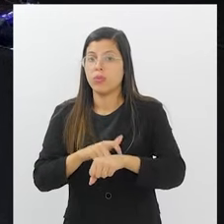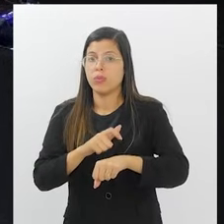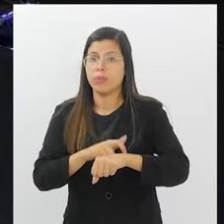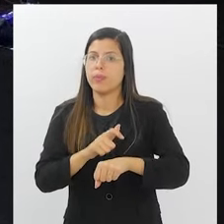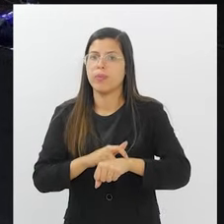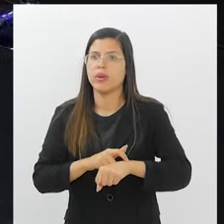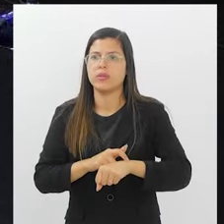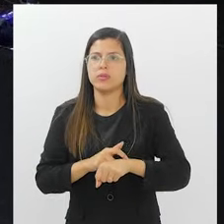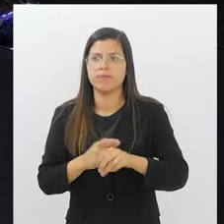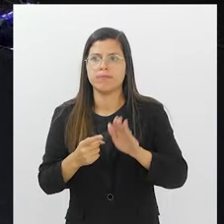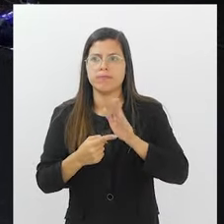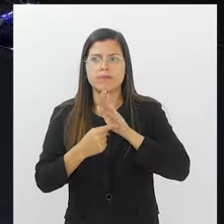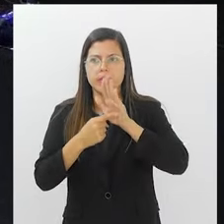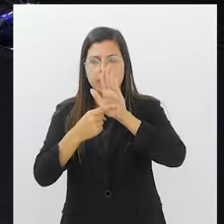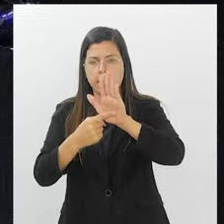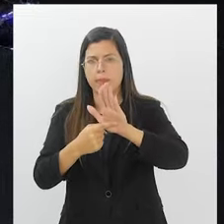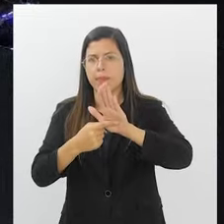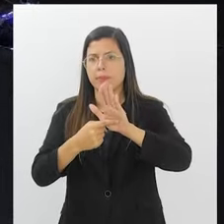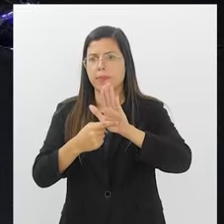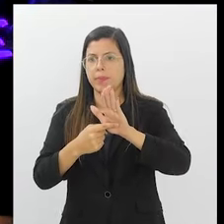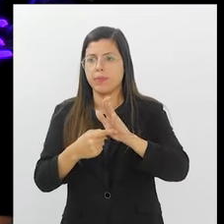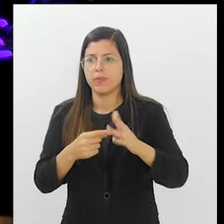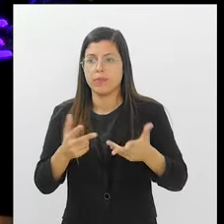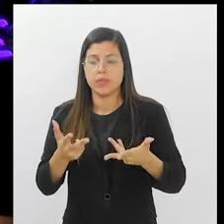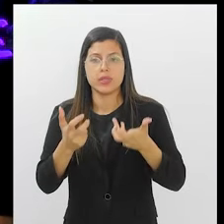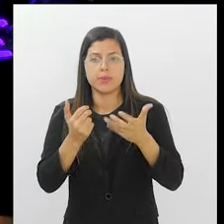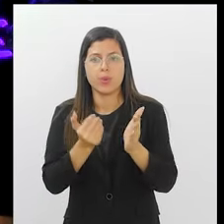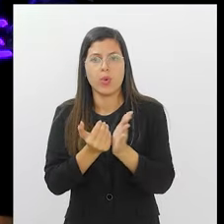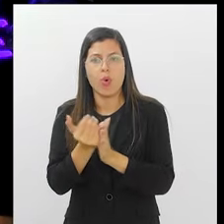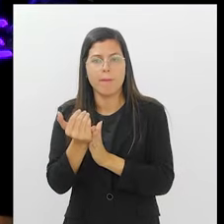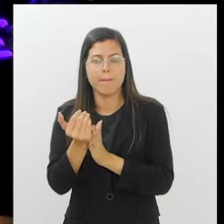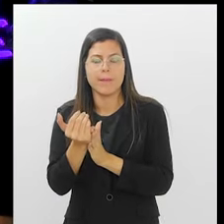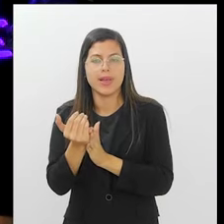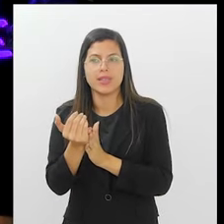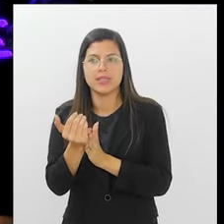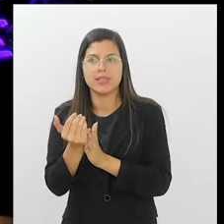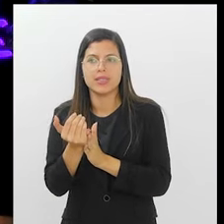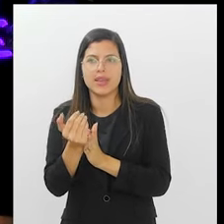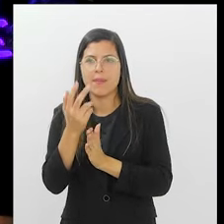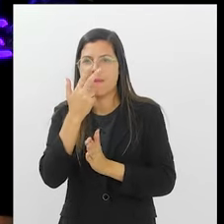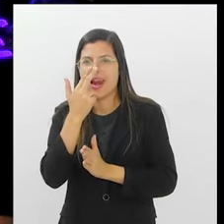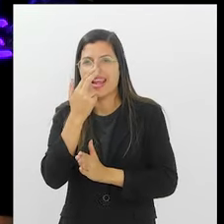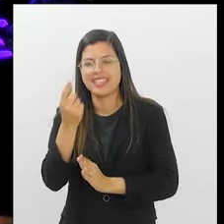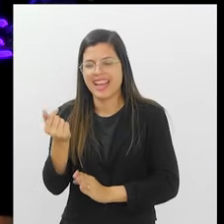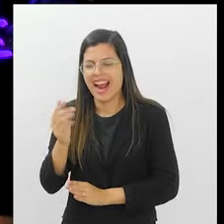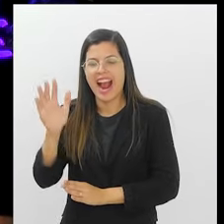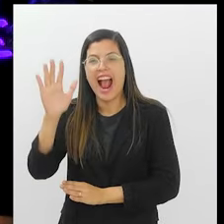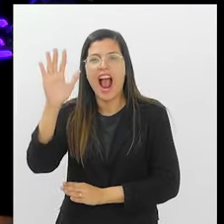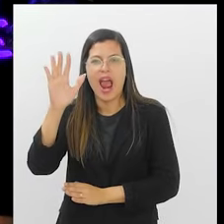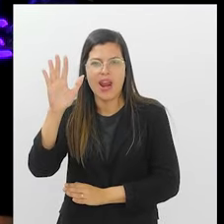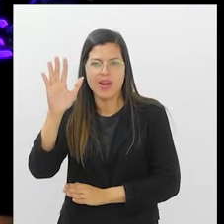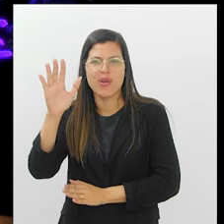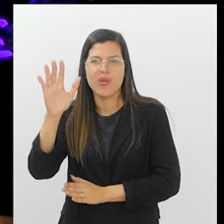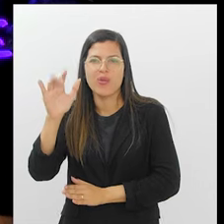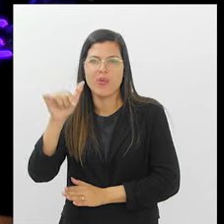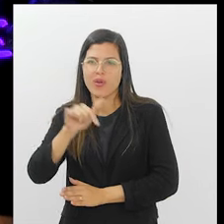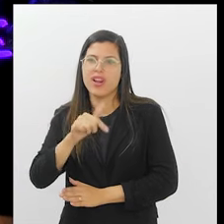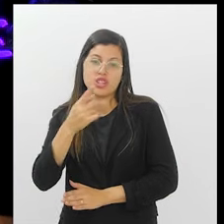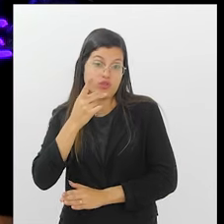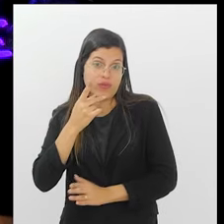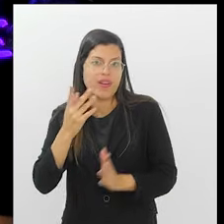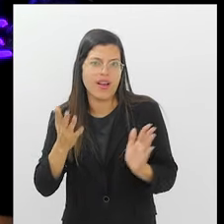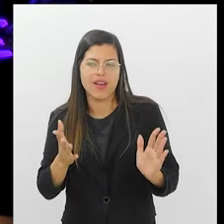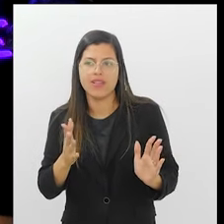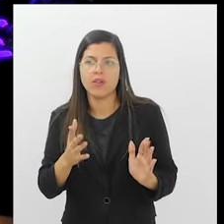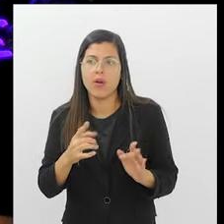momento que apresenta, né, que vê que começa a ficar caro para eles, né, que eles se diz que é caro para eles,